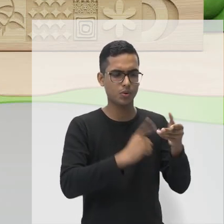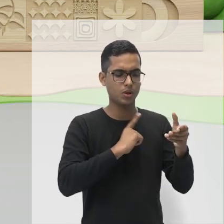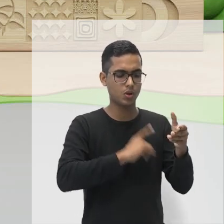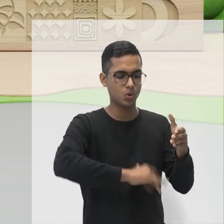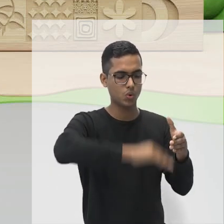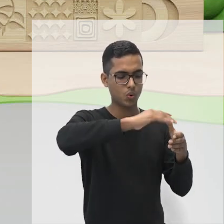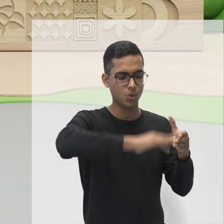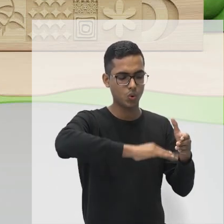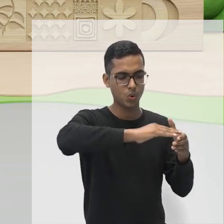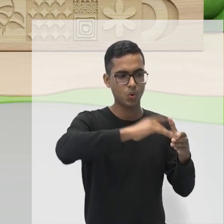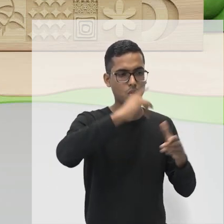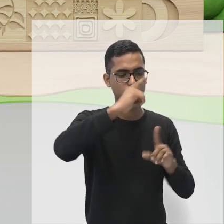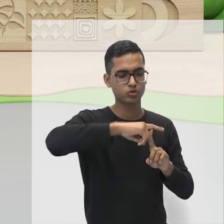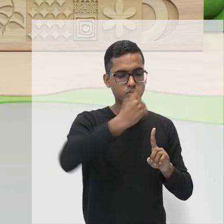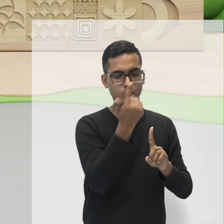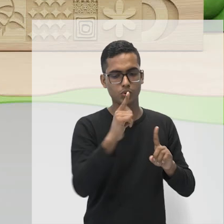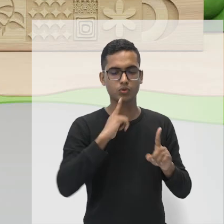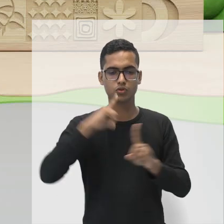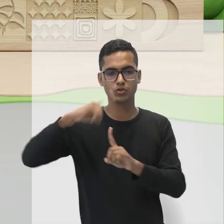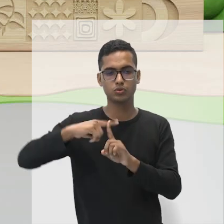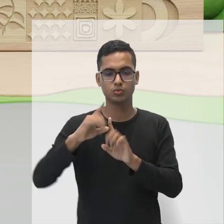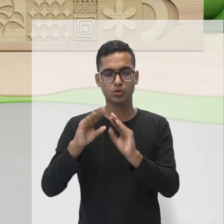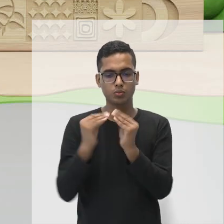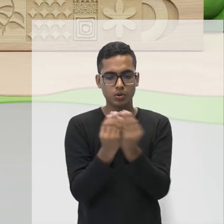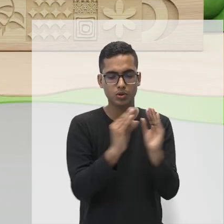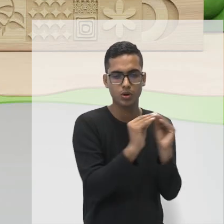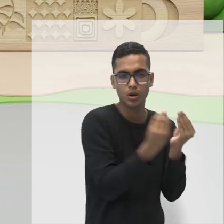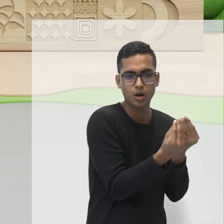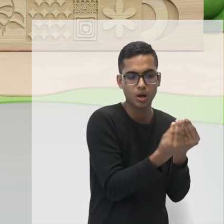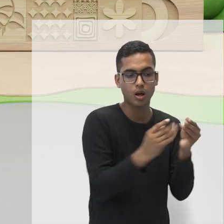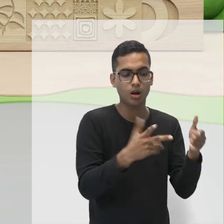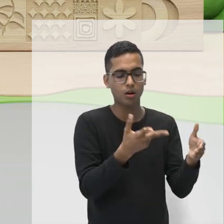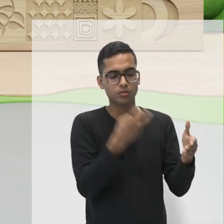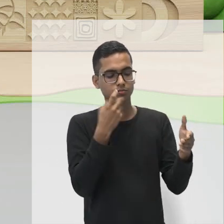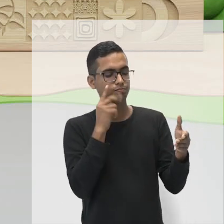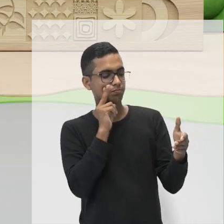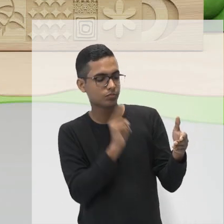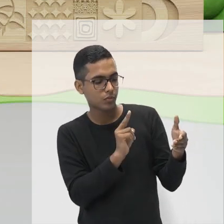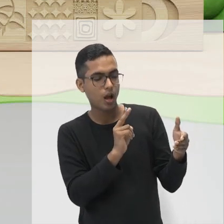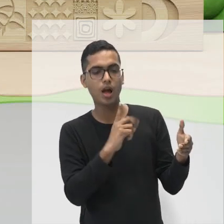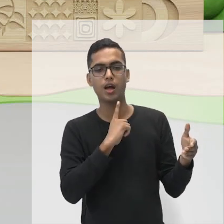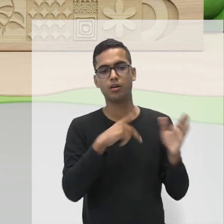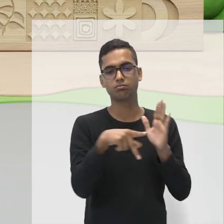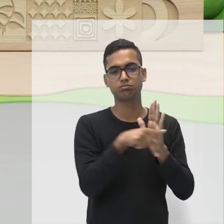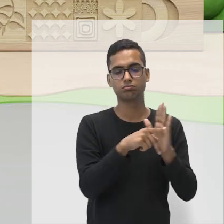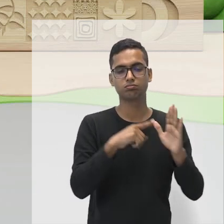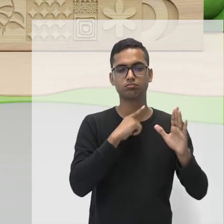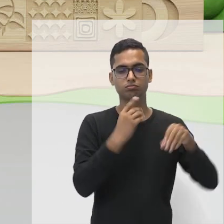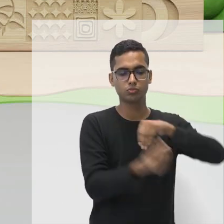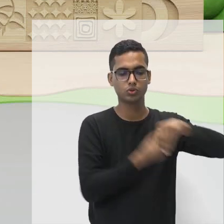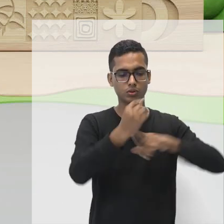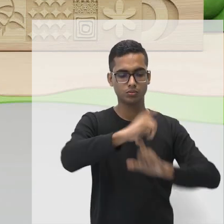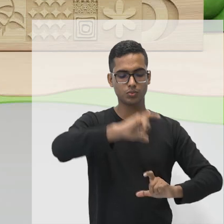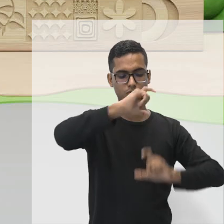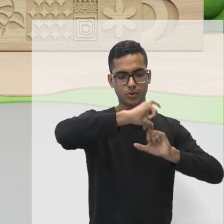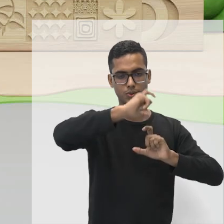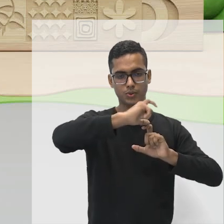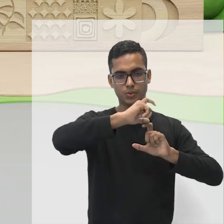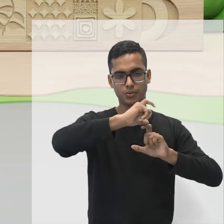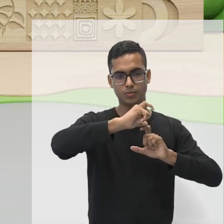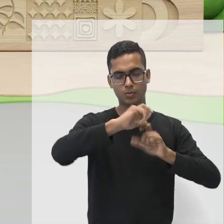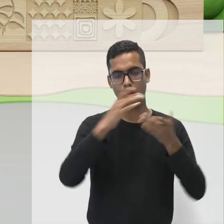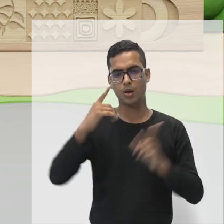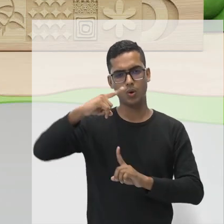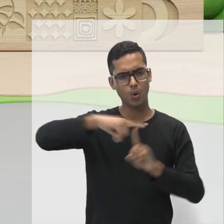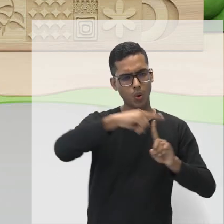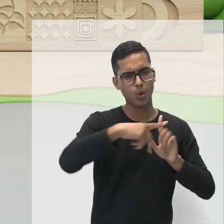passa a ser heterogênea, certo? E os tipos de separação que nós